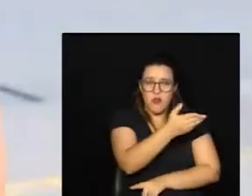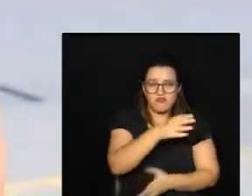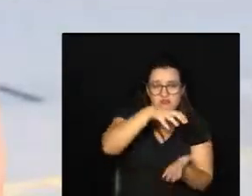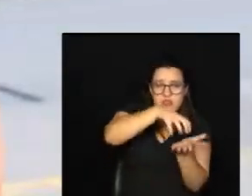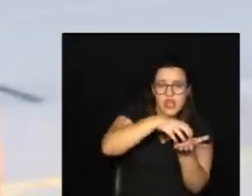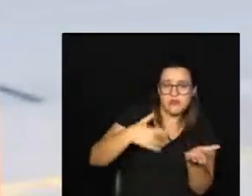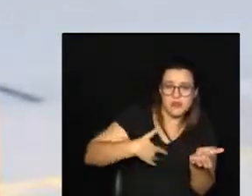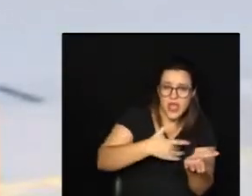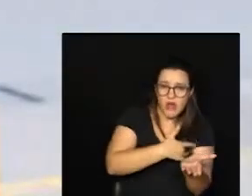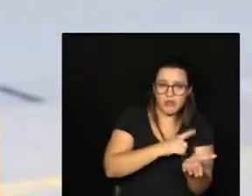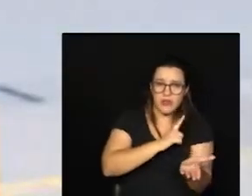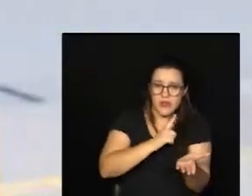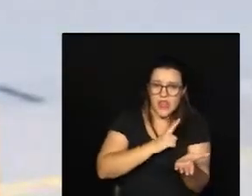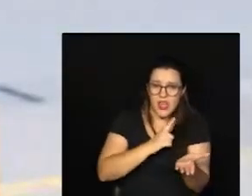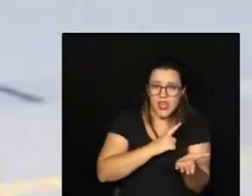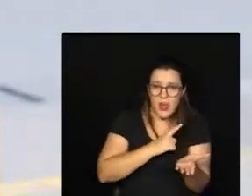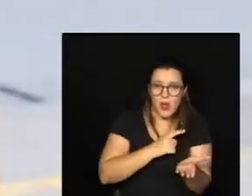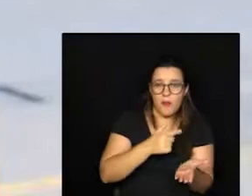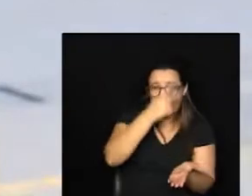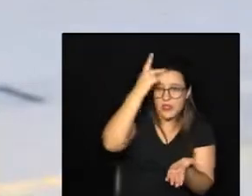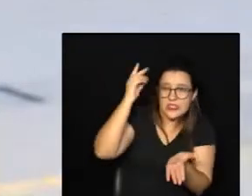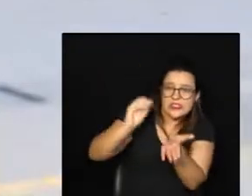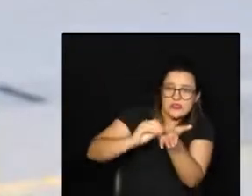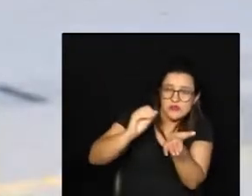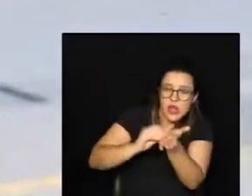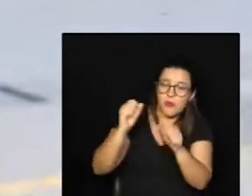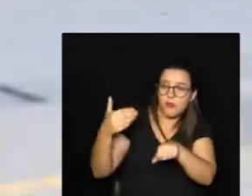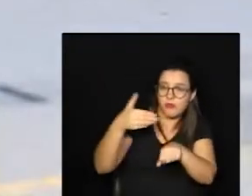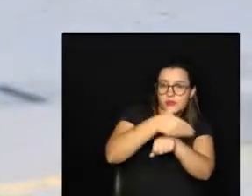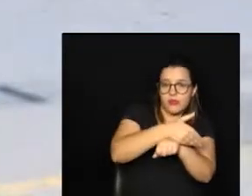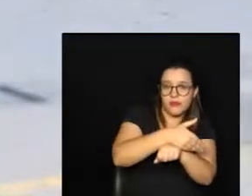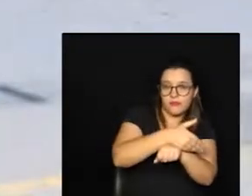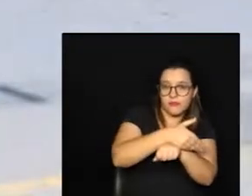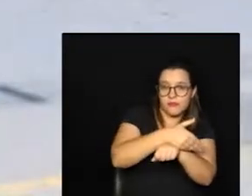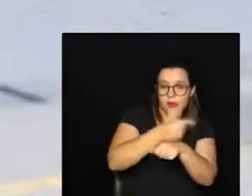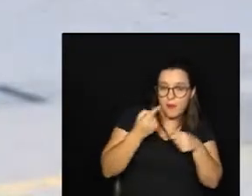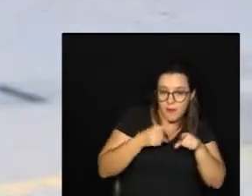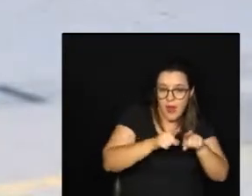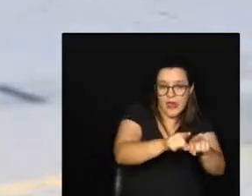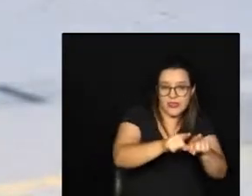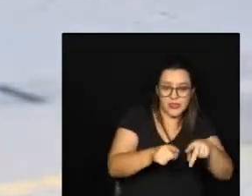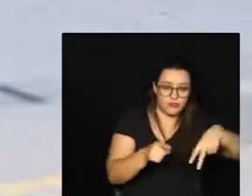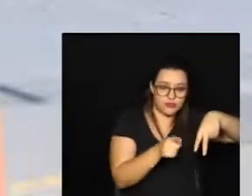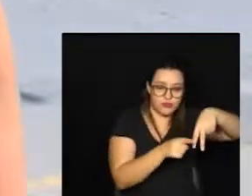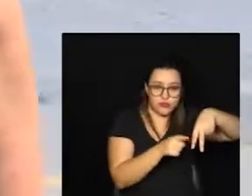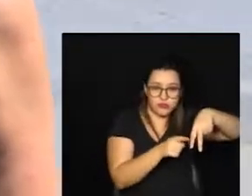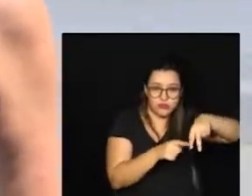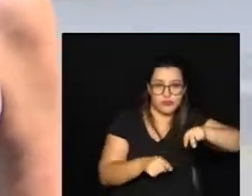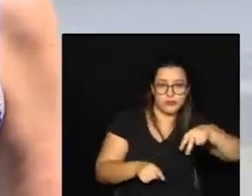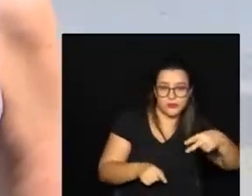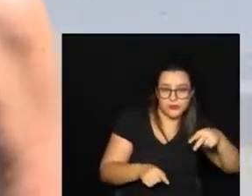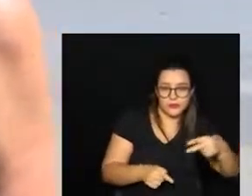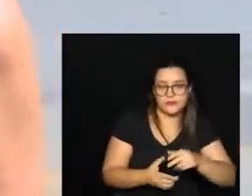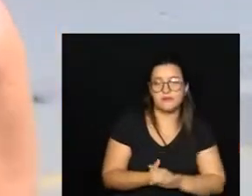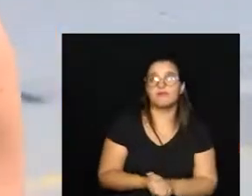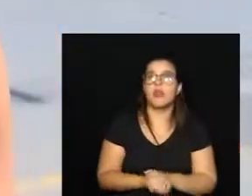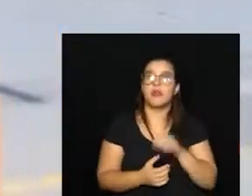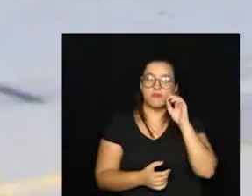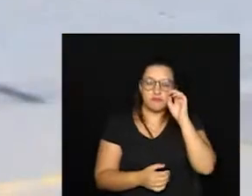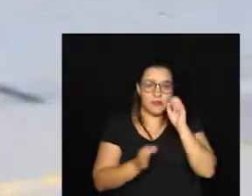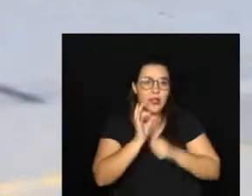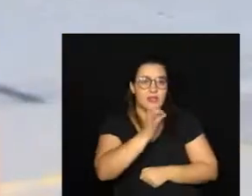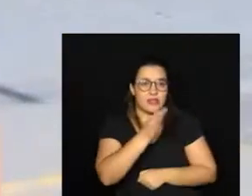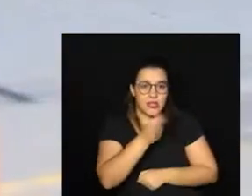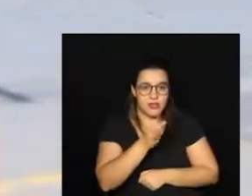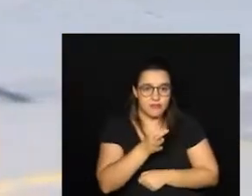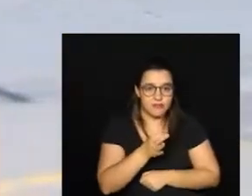essa campanha de multivacinação que corre em conjunto com a da polio. Sim, favor. A campanha de multivacinação é para